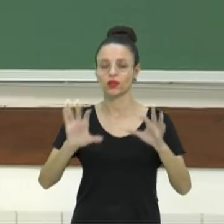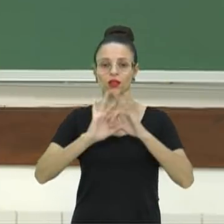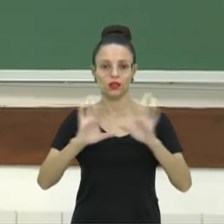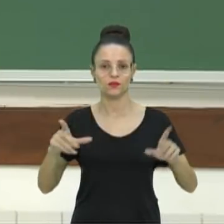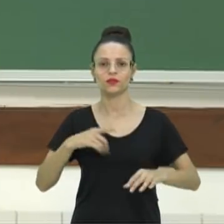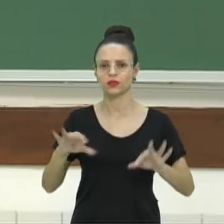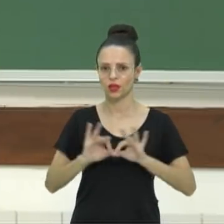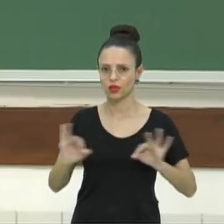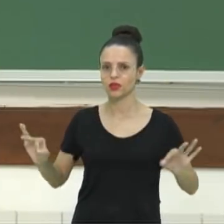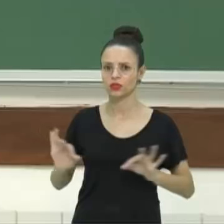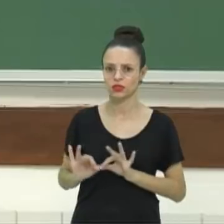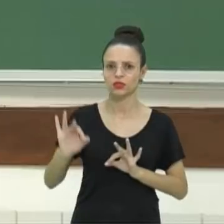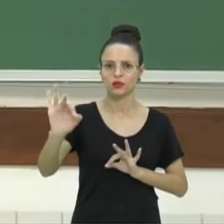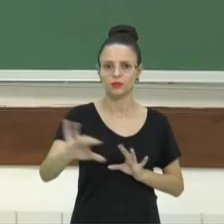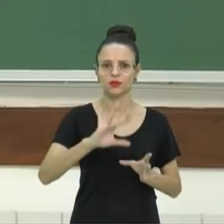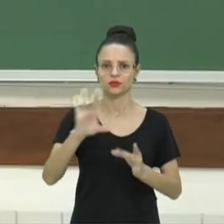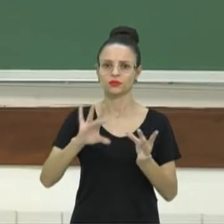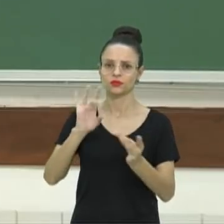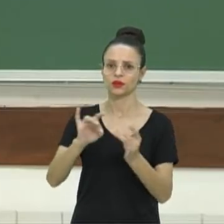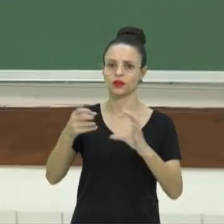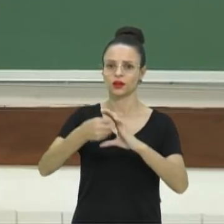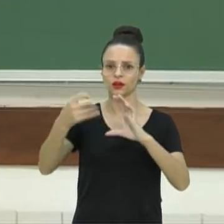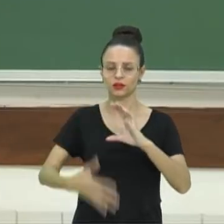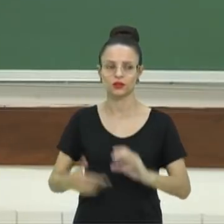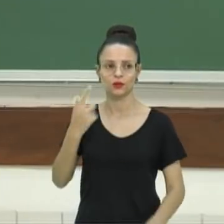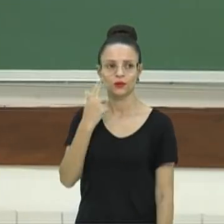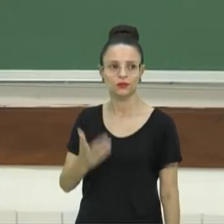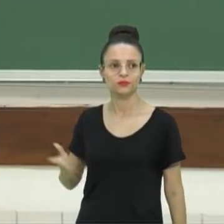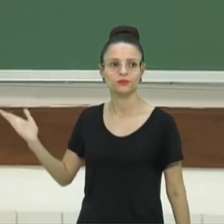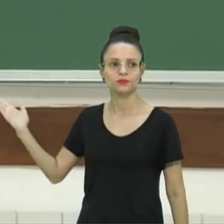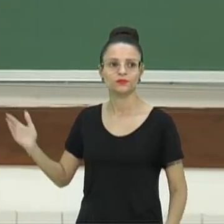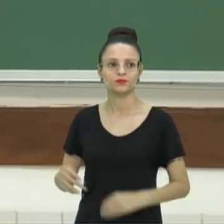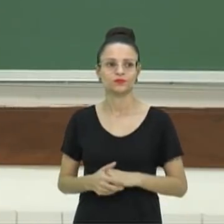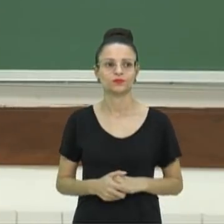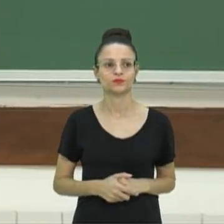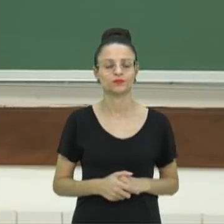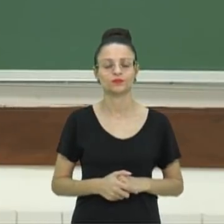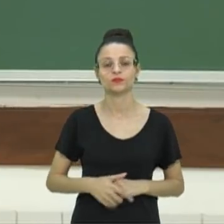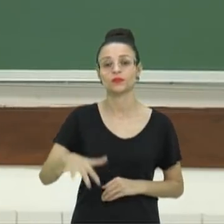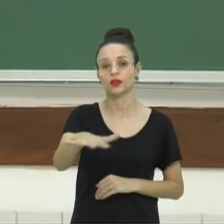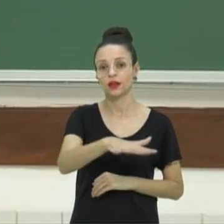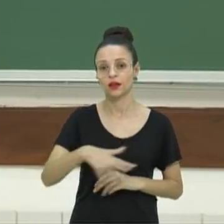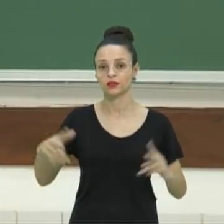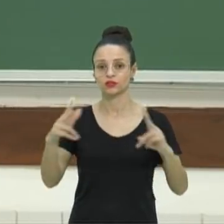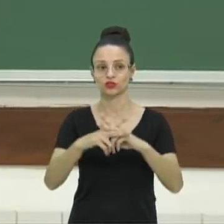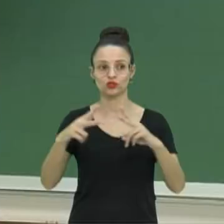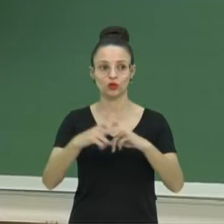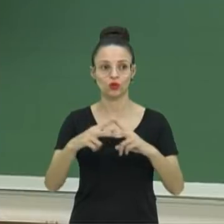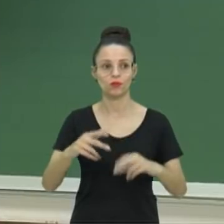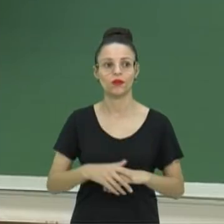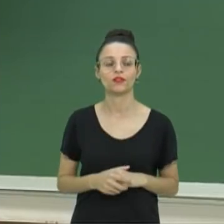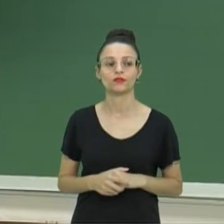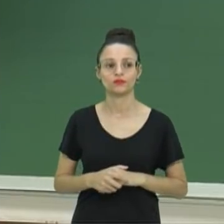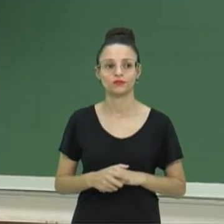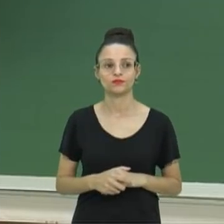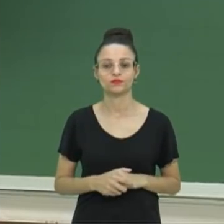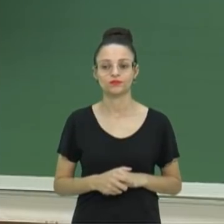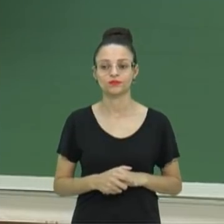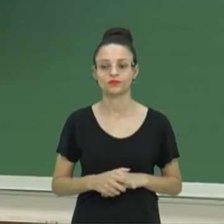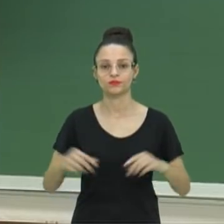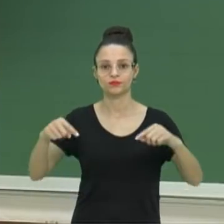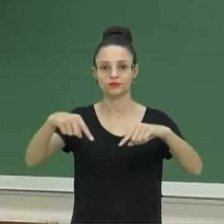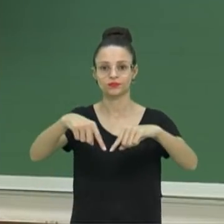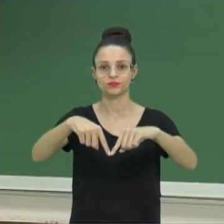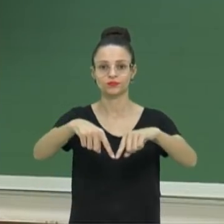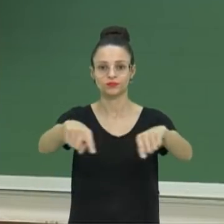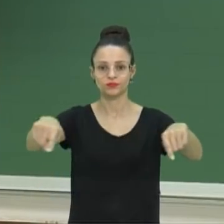Tem especificidades características. Então está retratado aqui para vocês, né? Então a área de combate é dada por um círculo, né,